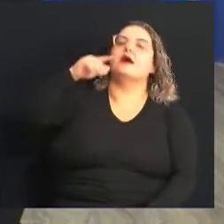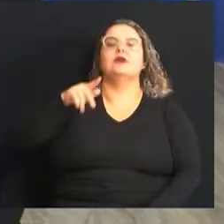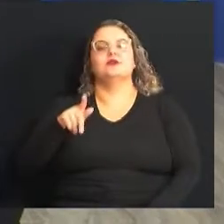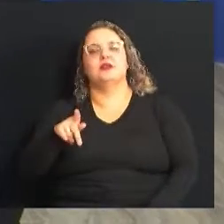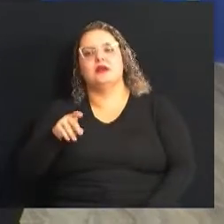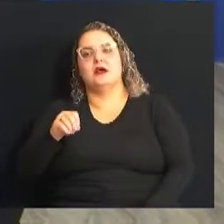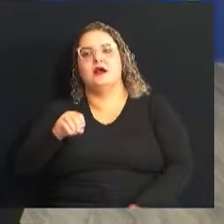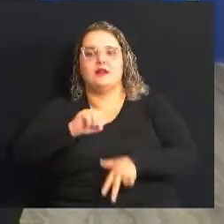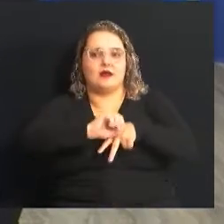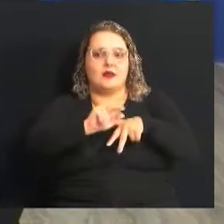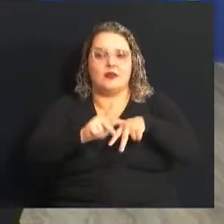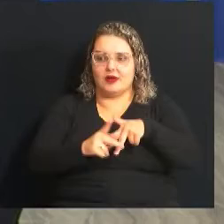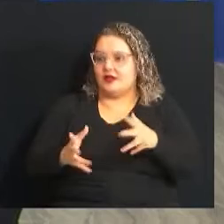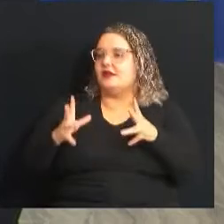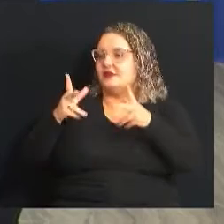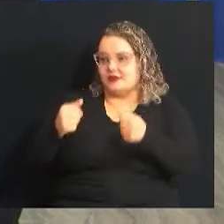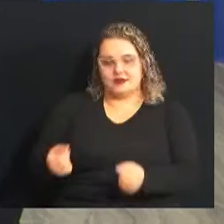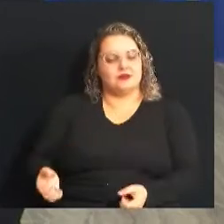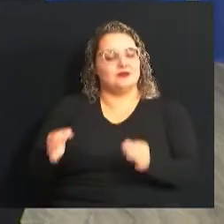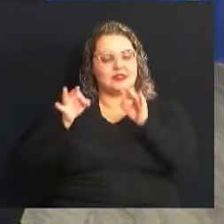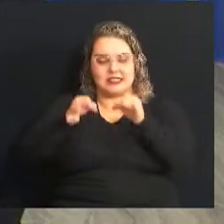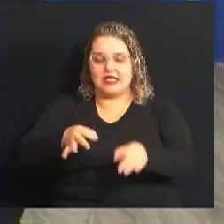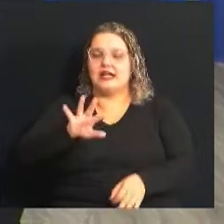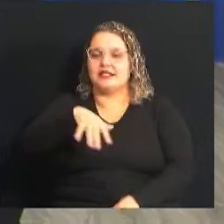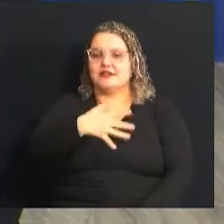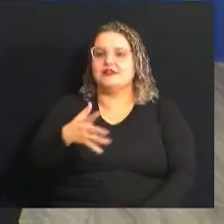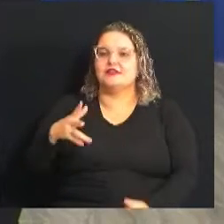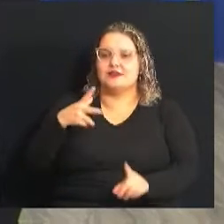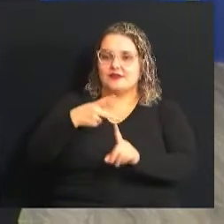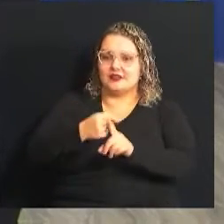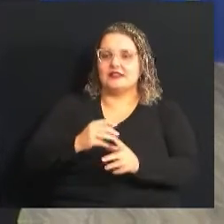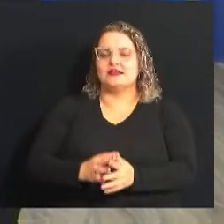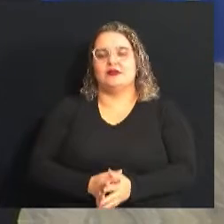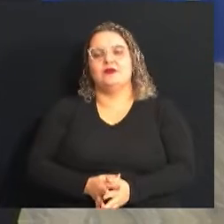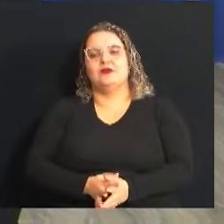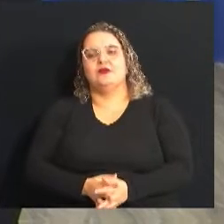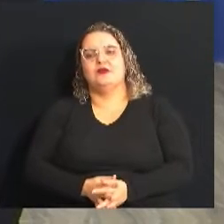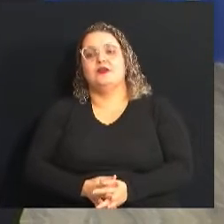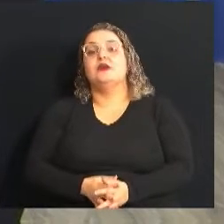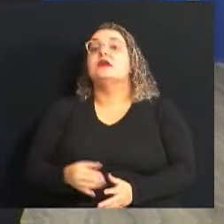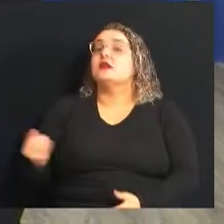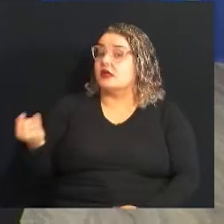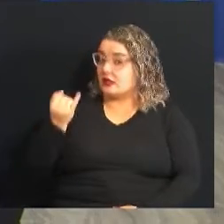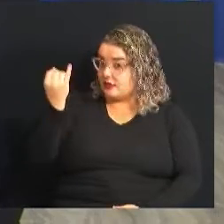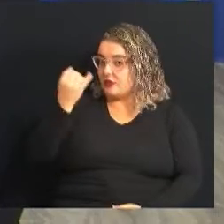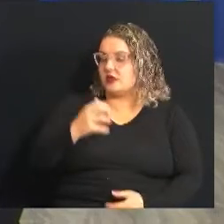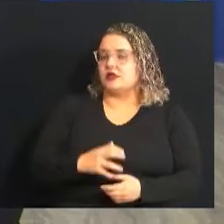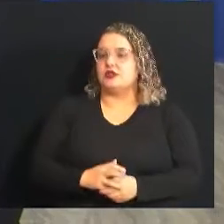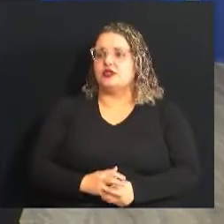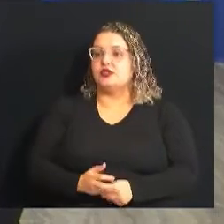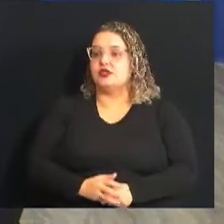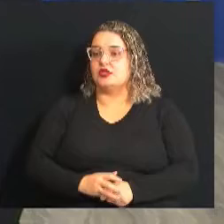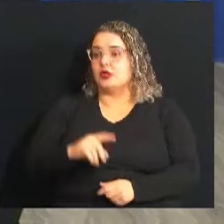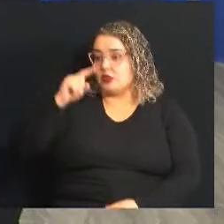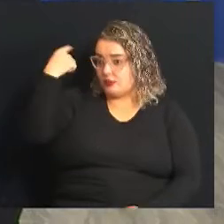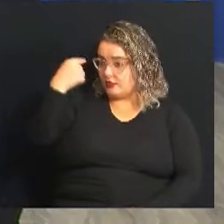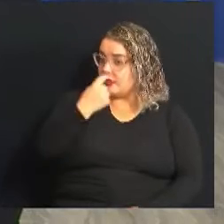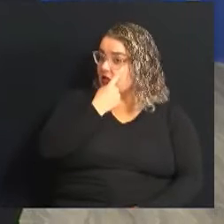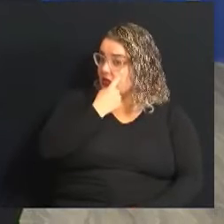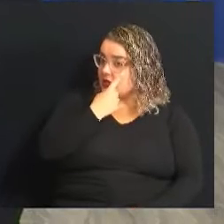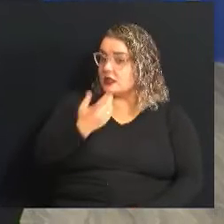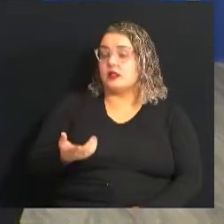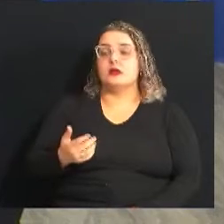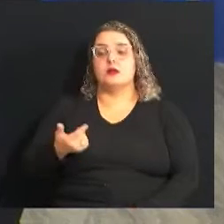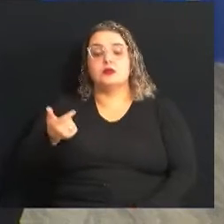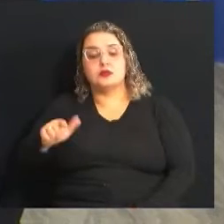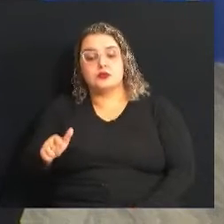da polio, e ficar atualizado com a sua caderneta de vacinação, o que é muito importante. Mina, a gente segue aqui com as notícias da metrópole